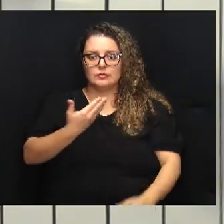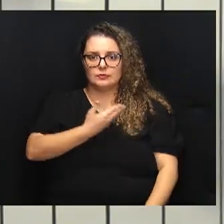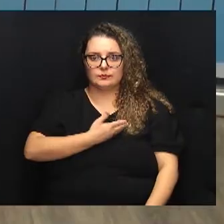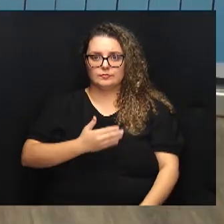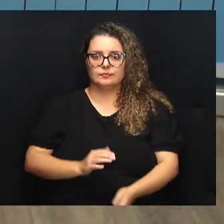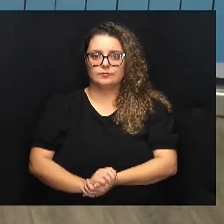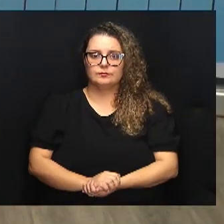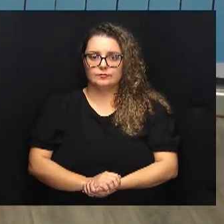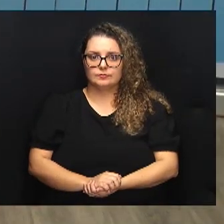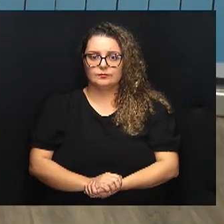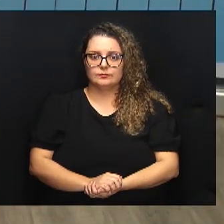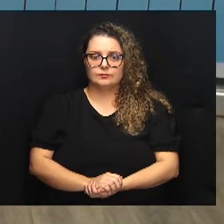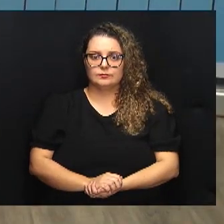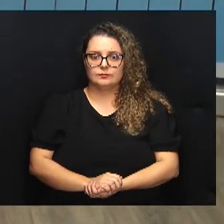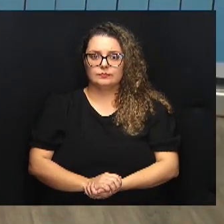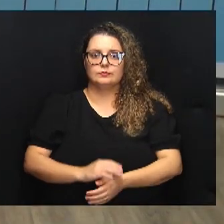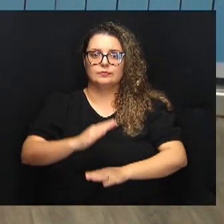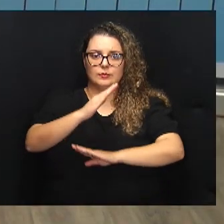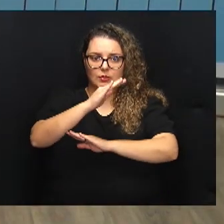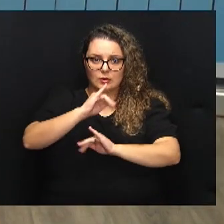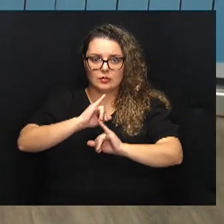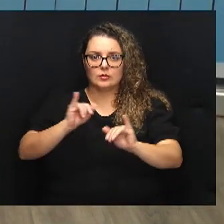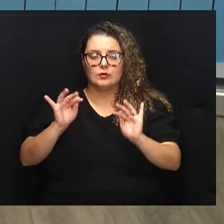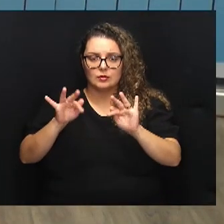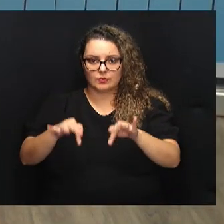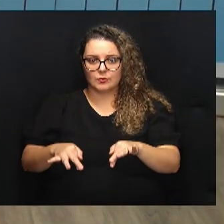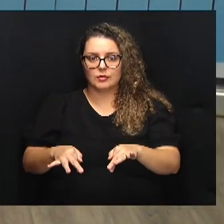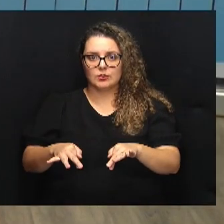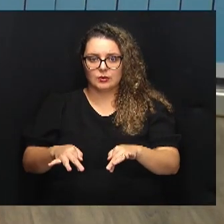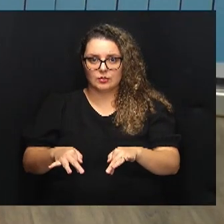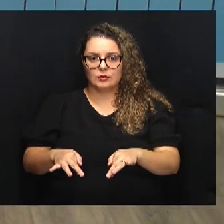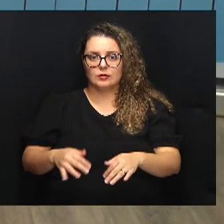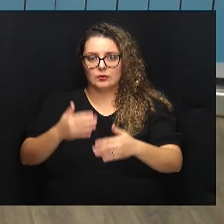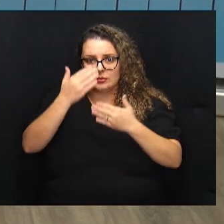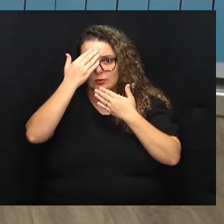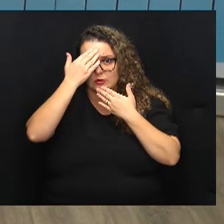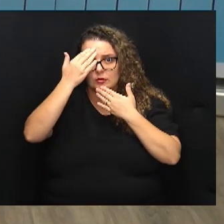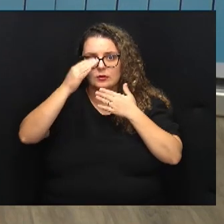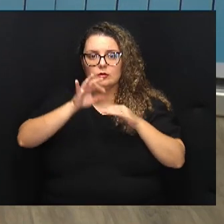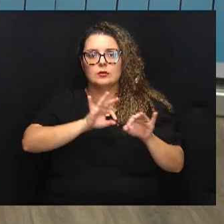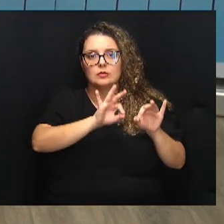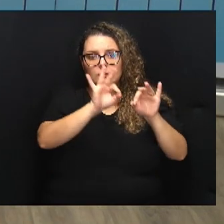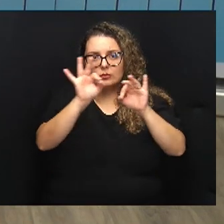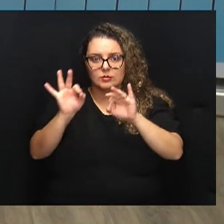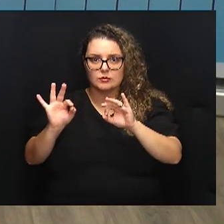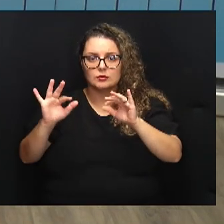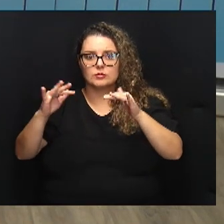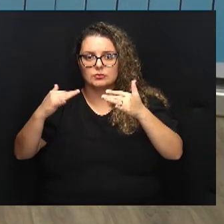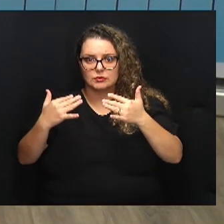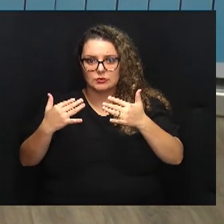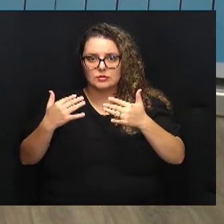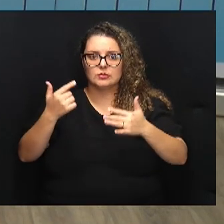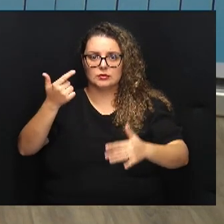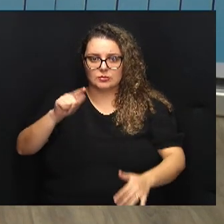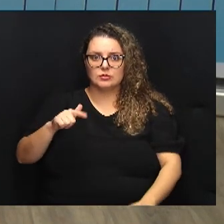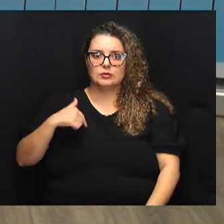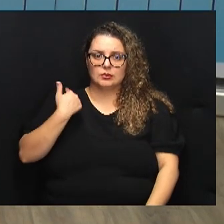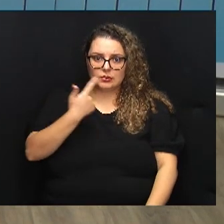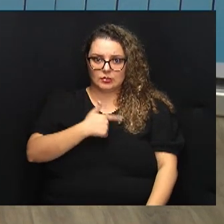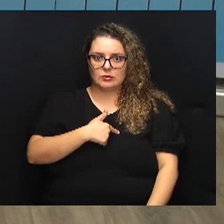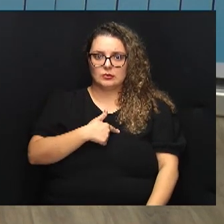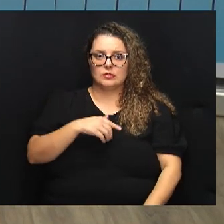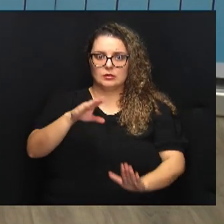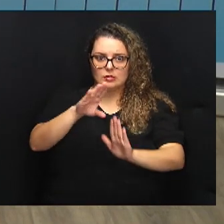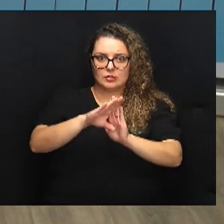amigos. O Jornal Câmara Notícia fica por aqui. Muito obrigado pela sua companhia, pela sua audiência. Continue na nossa